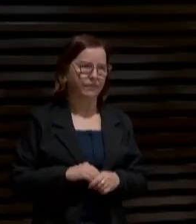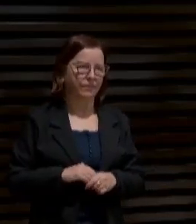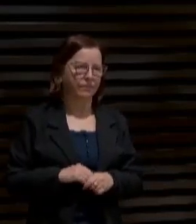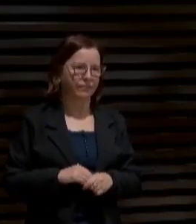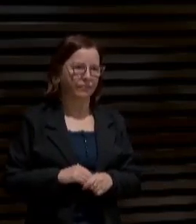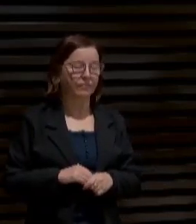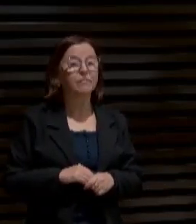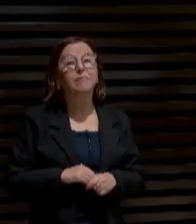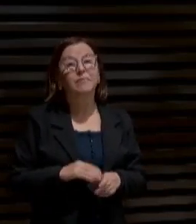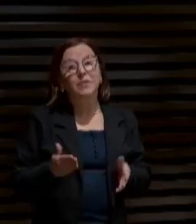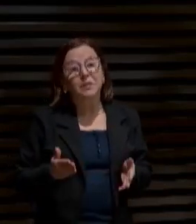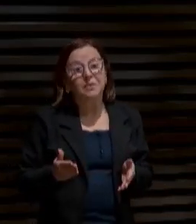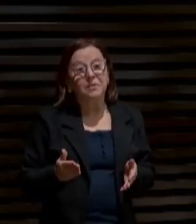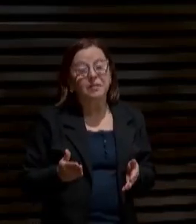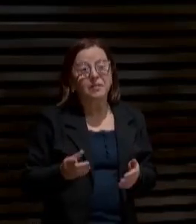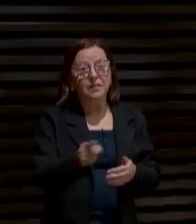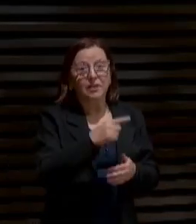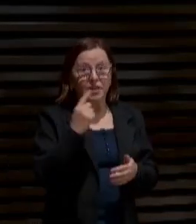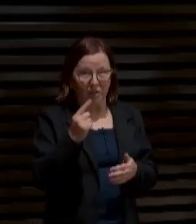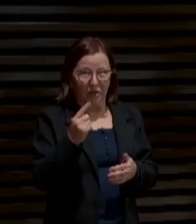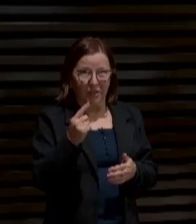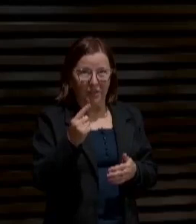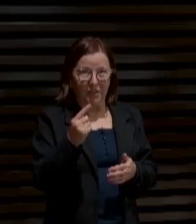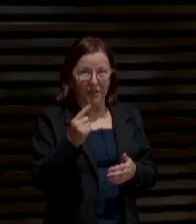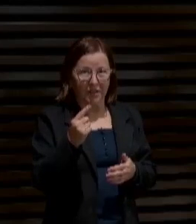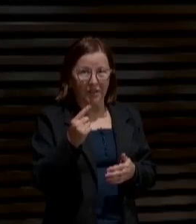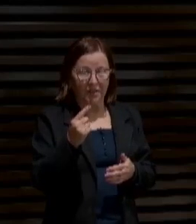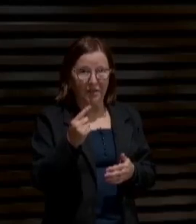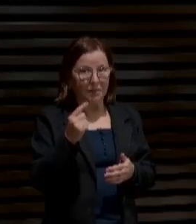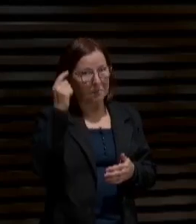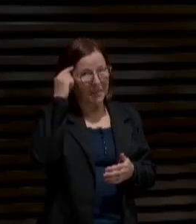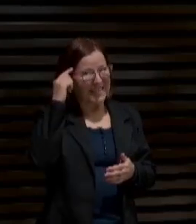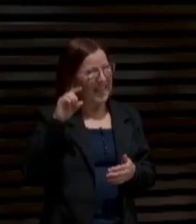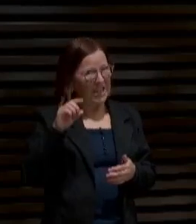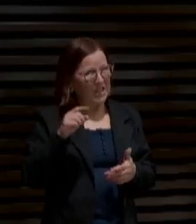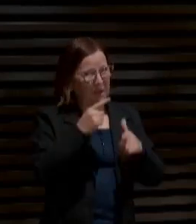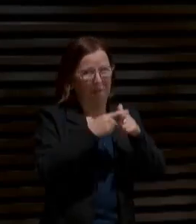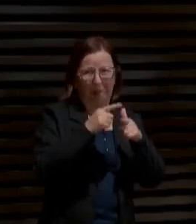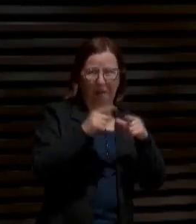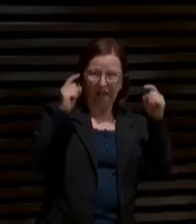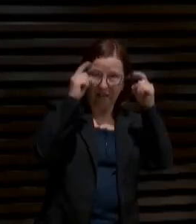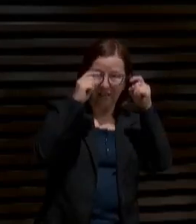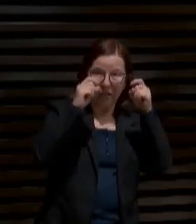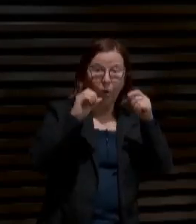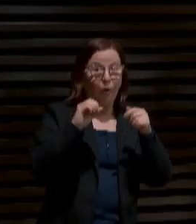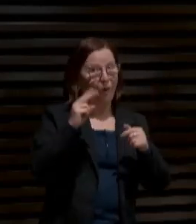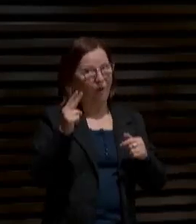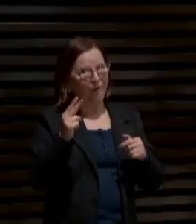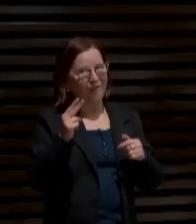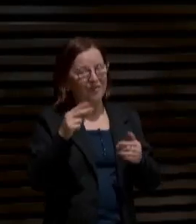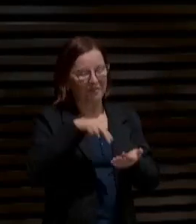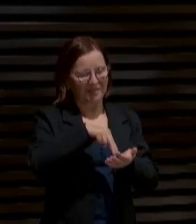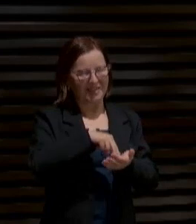Oi e aí nós vamos olhar para onde os problemas para as dificuldades vão olhar para Cristo Não pense